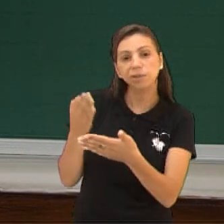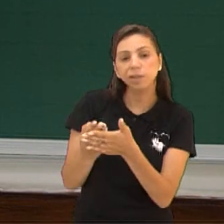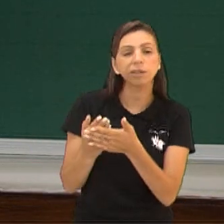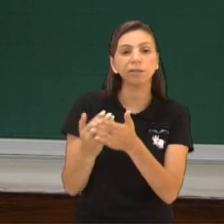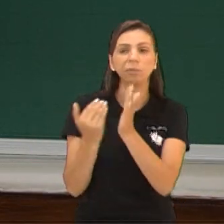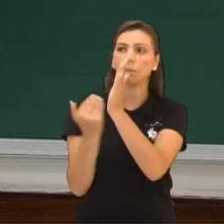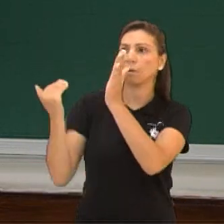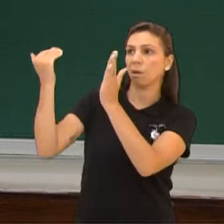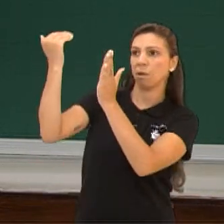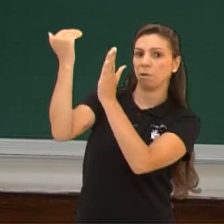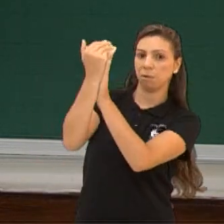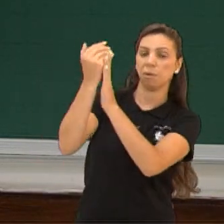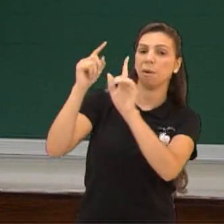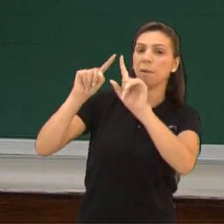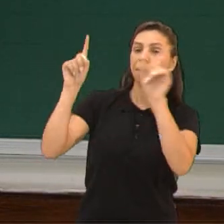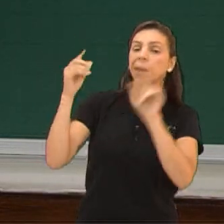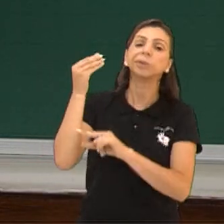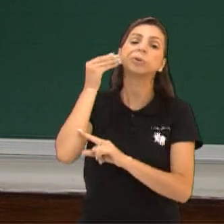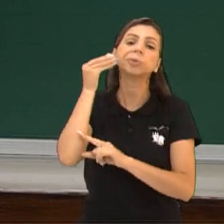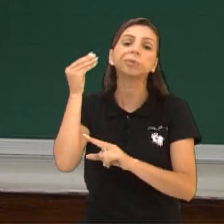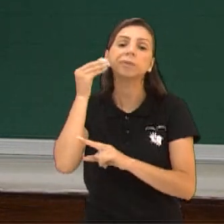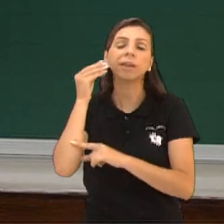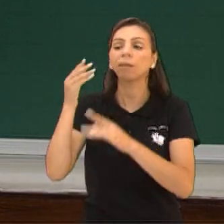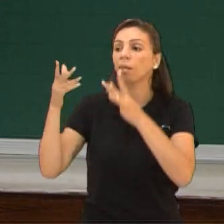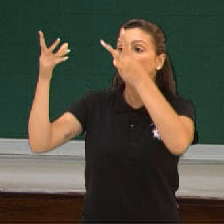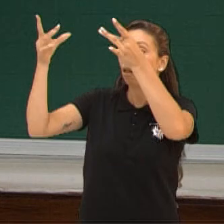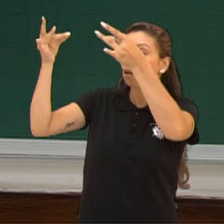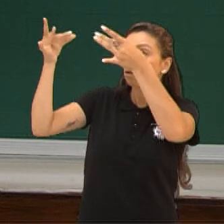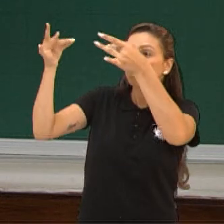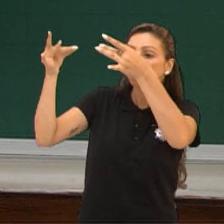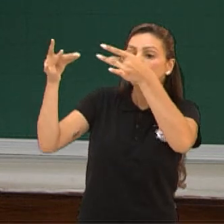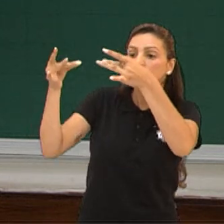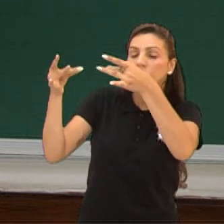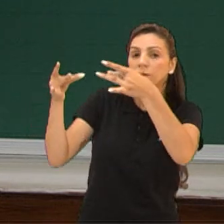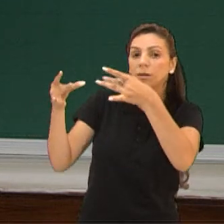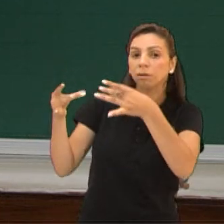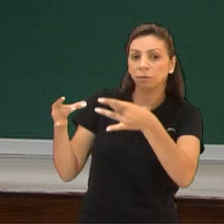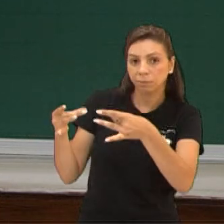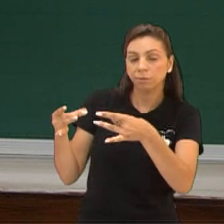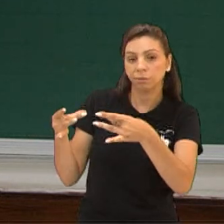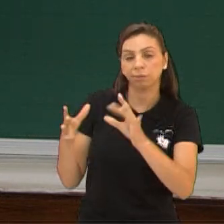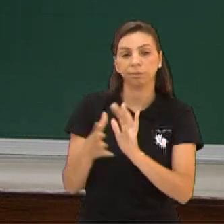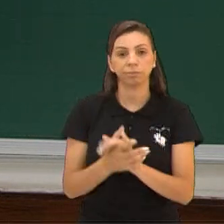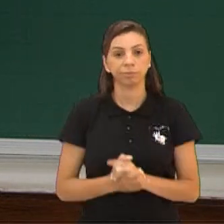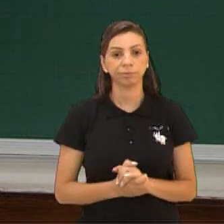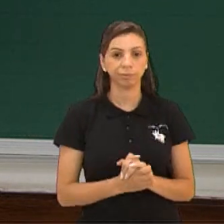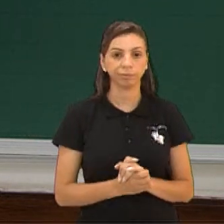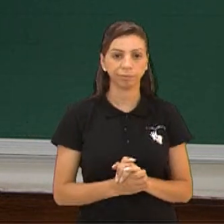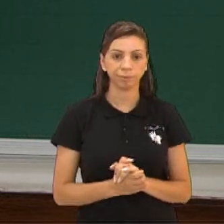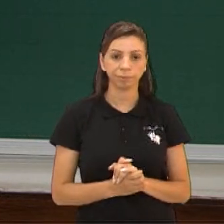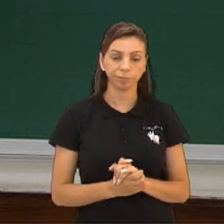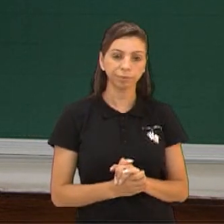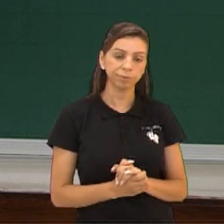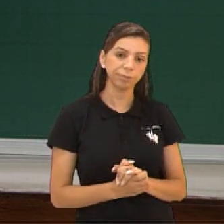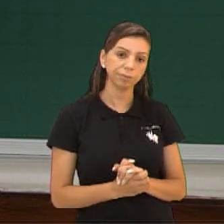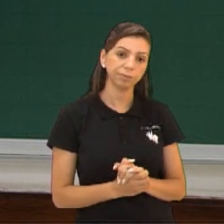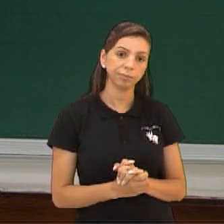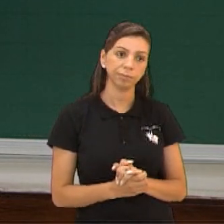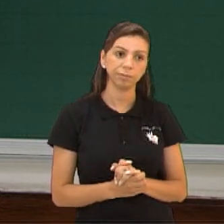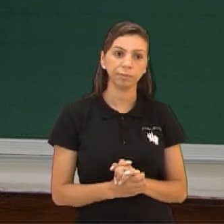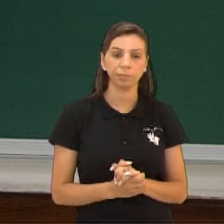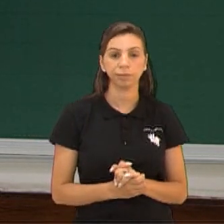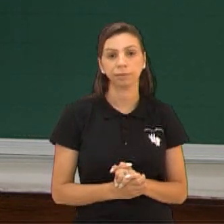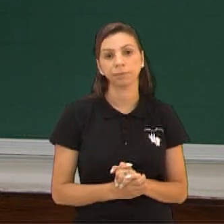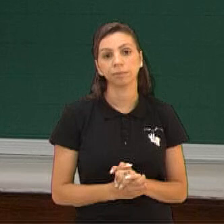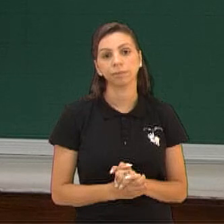superior, mas não tenta descrever o que essa força superior é ou deixa de ser. Isso, né, na proposição